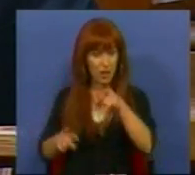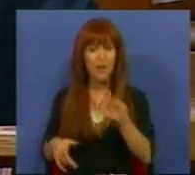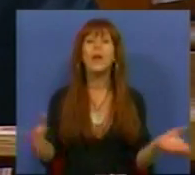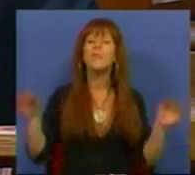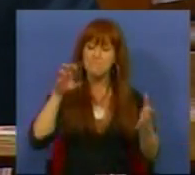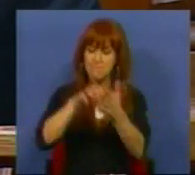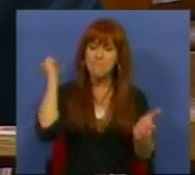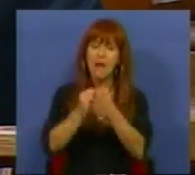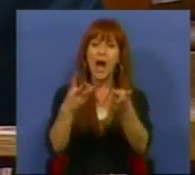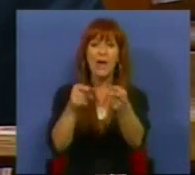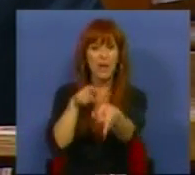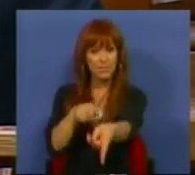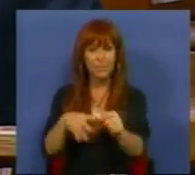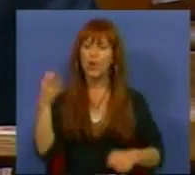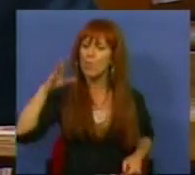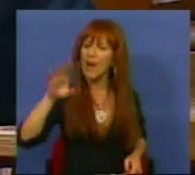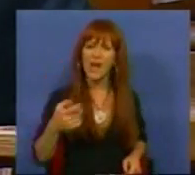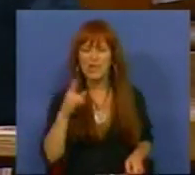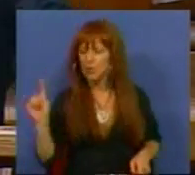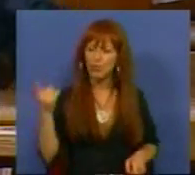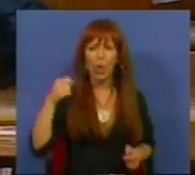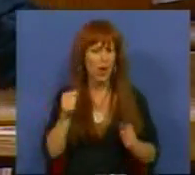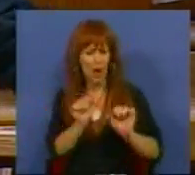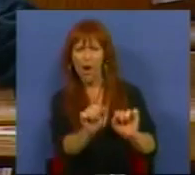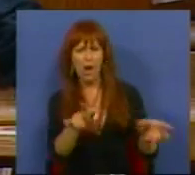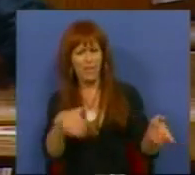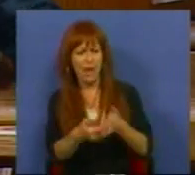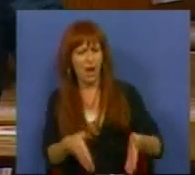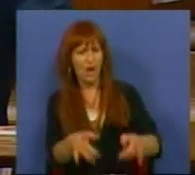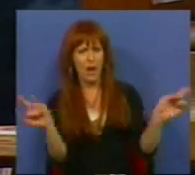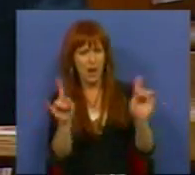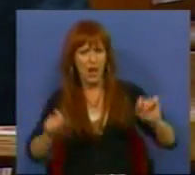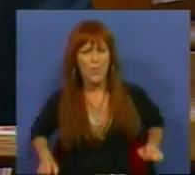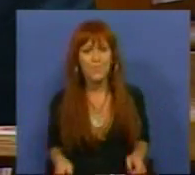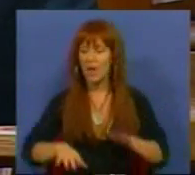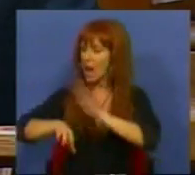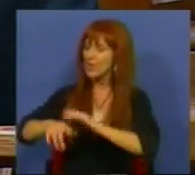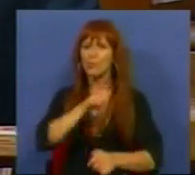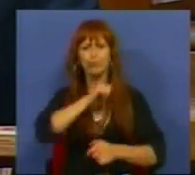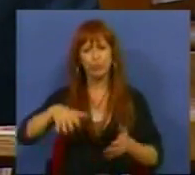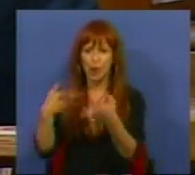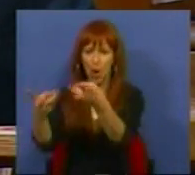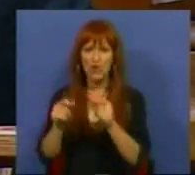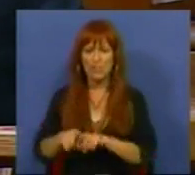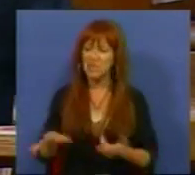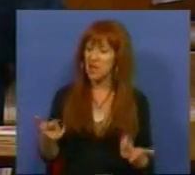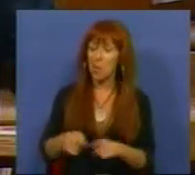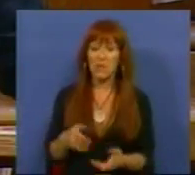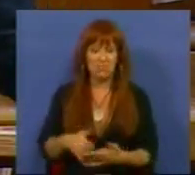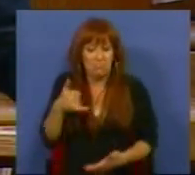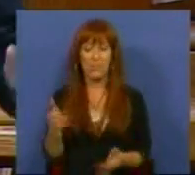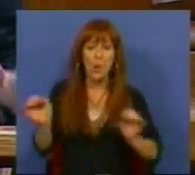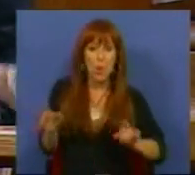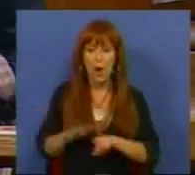é a marca deste orçamento e o PS não foi empurrado para este caminho. A direita viabilizou o orçamento sem grandes